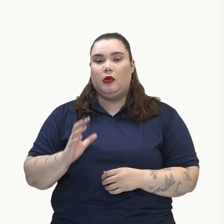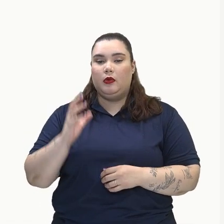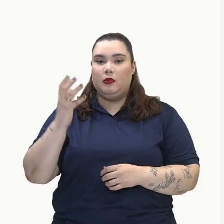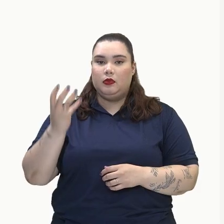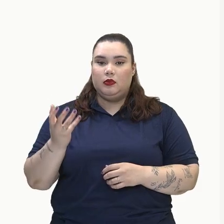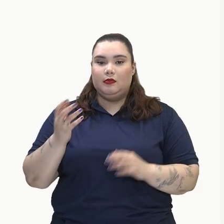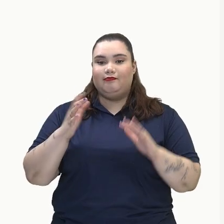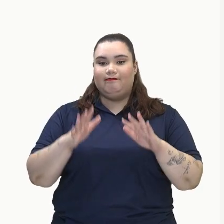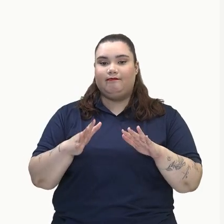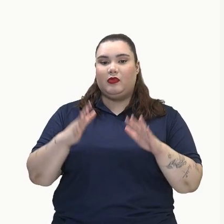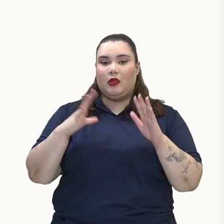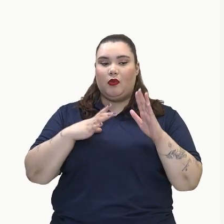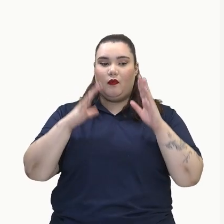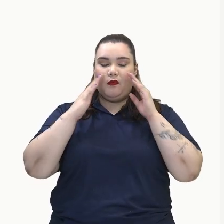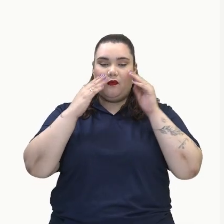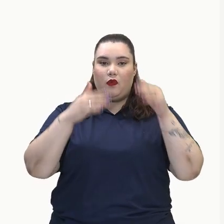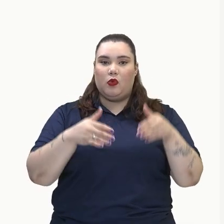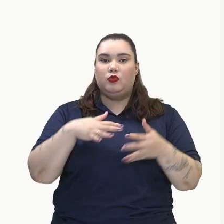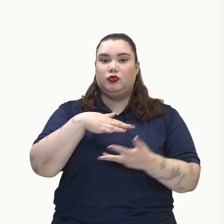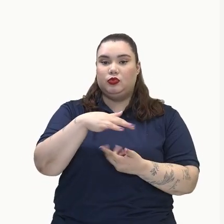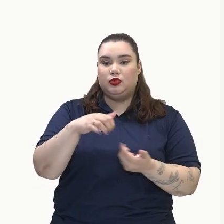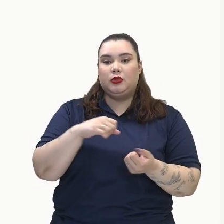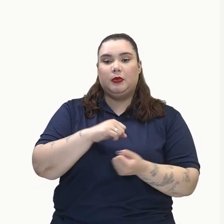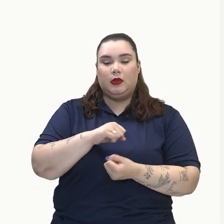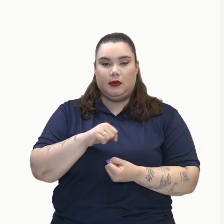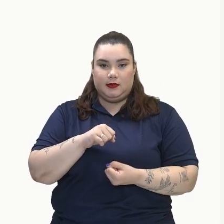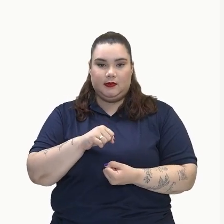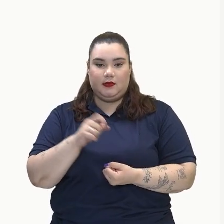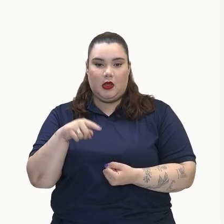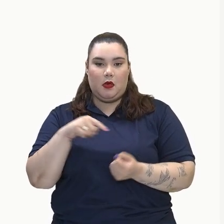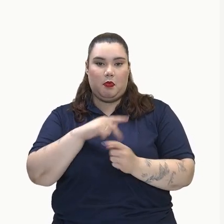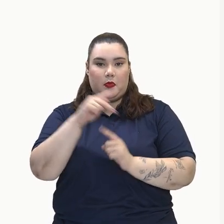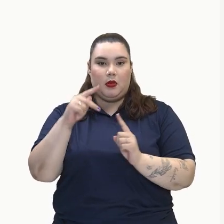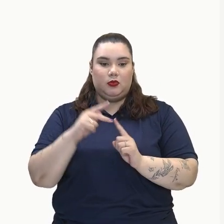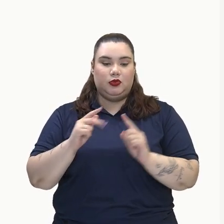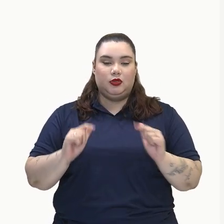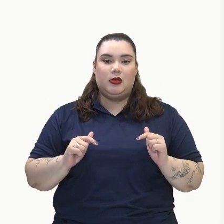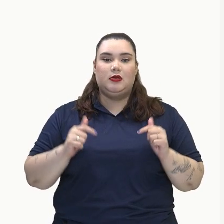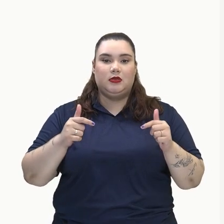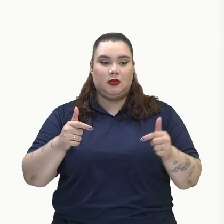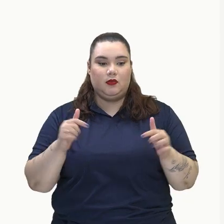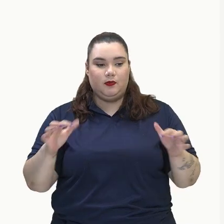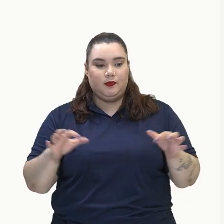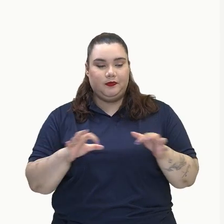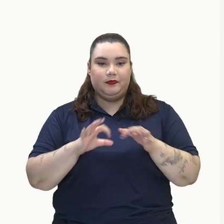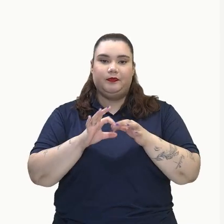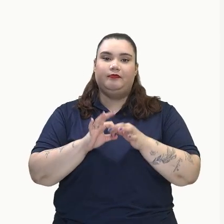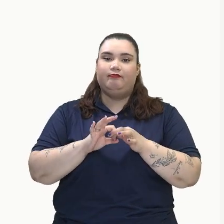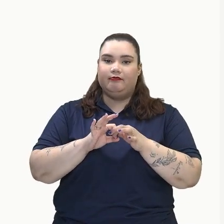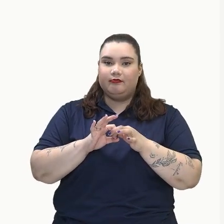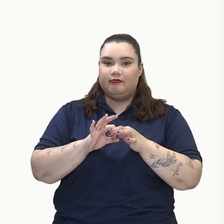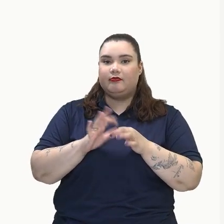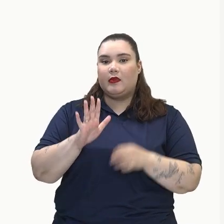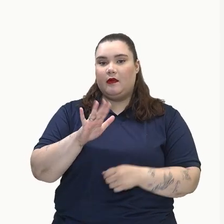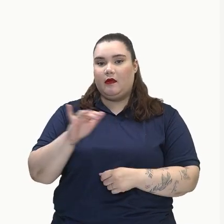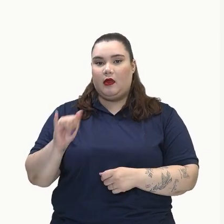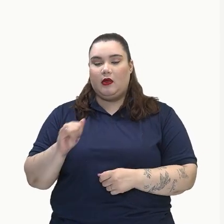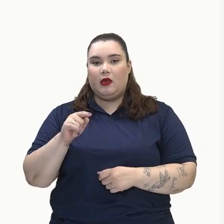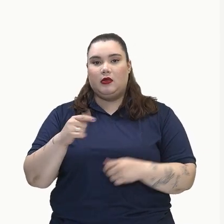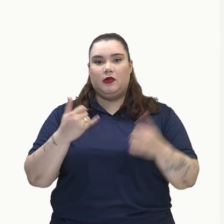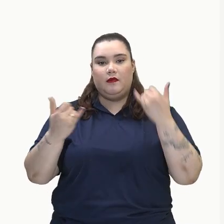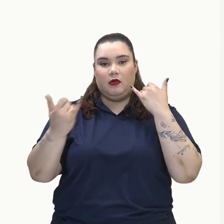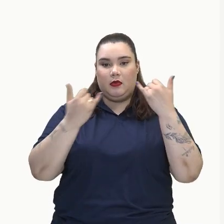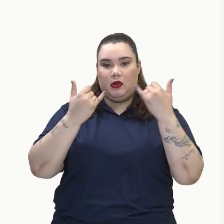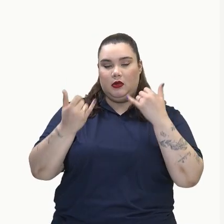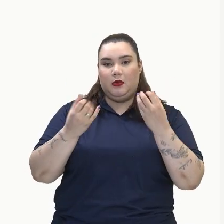forma sustentável, É um plano de manejo que vai ter vai dar essa informação